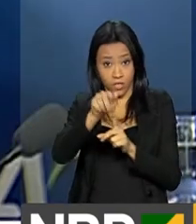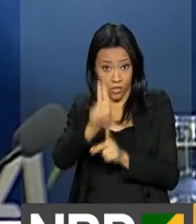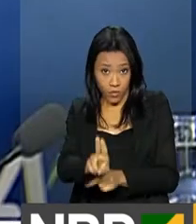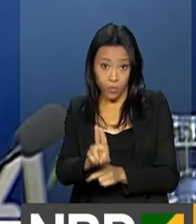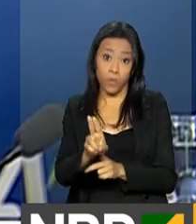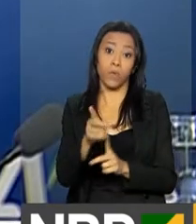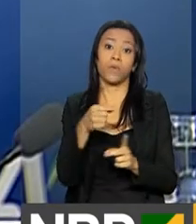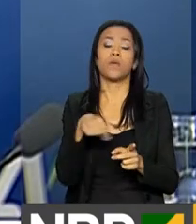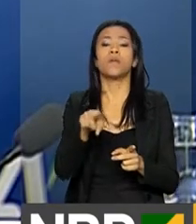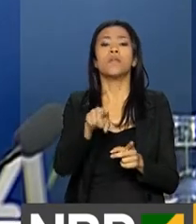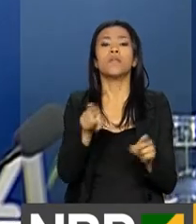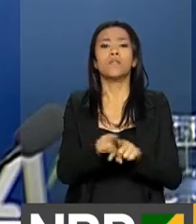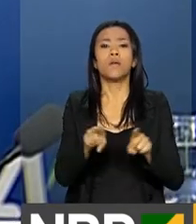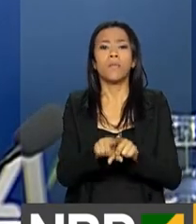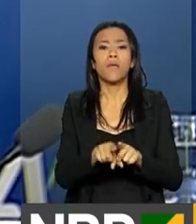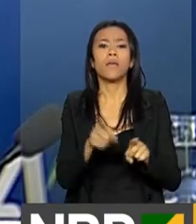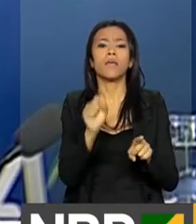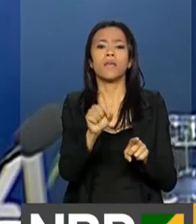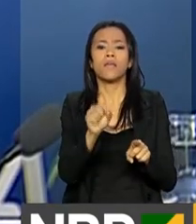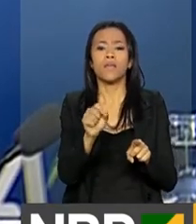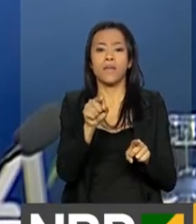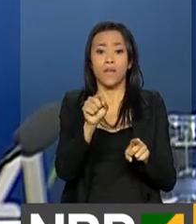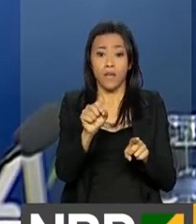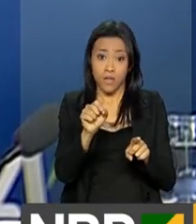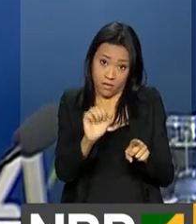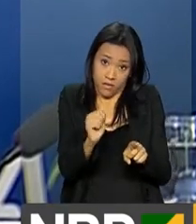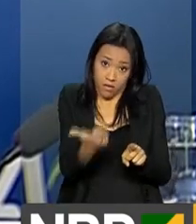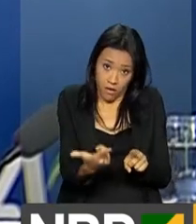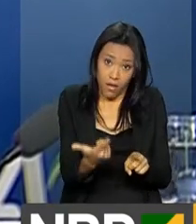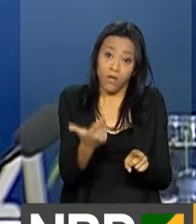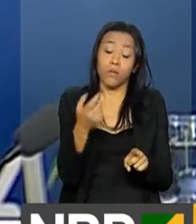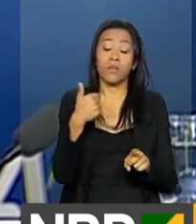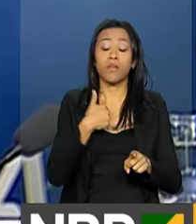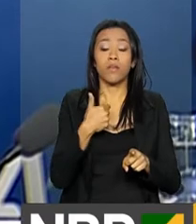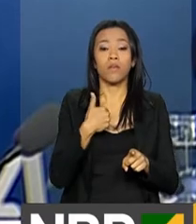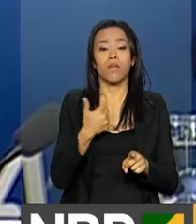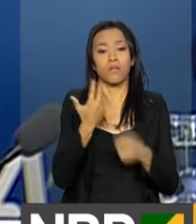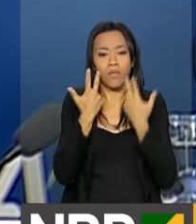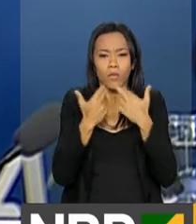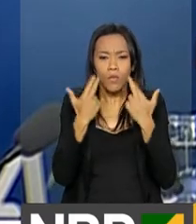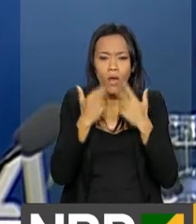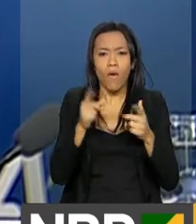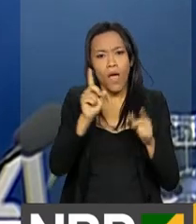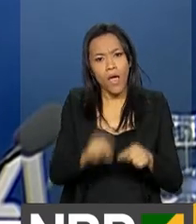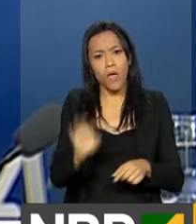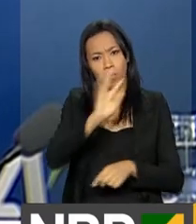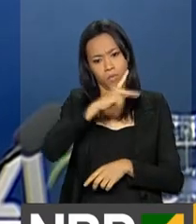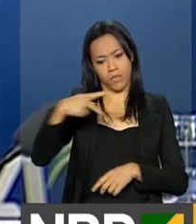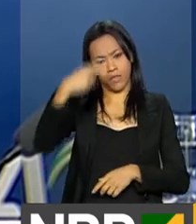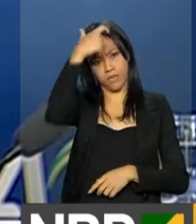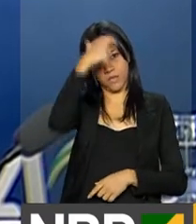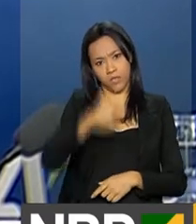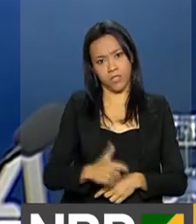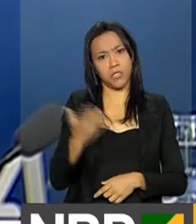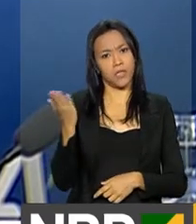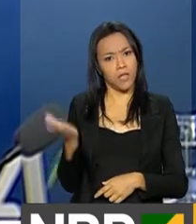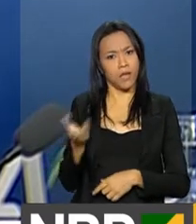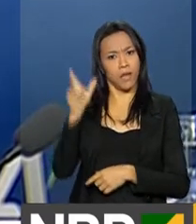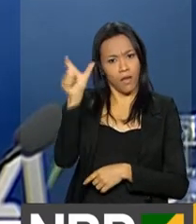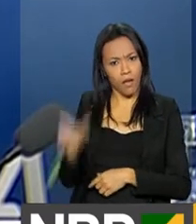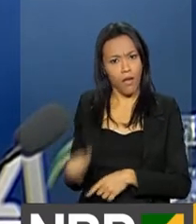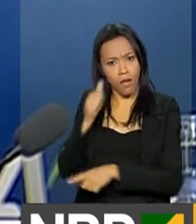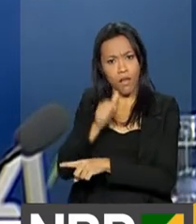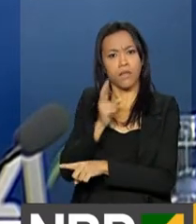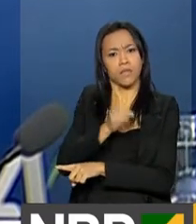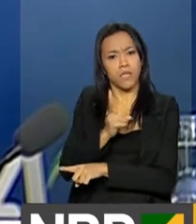República, porque ela presta serviços à União Federal. E, claro, que o veículo natural é o presidente da República. E ela, a todo instante,